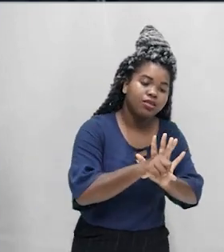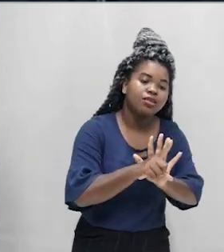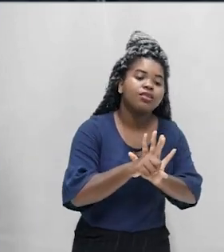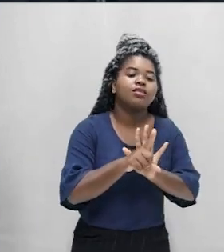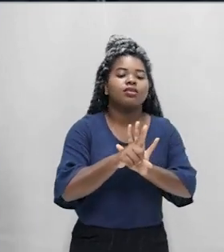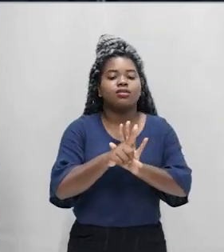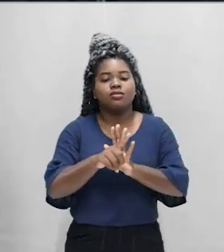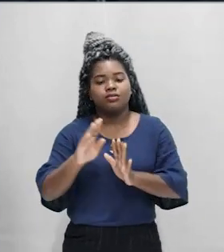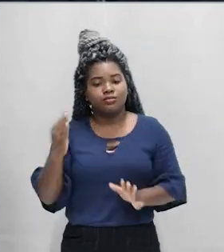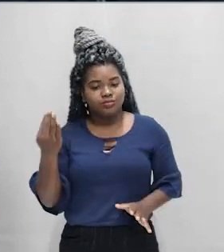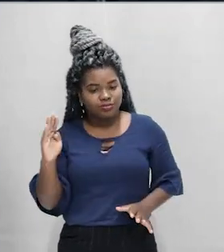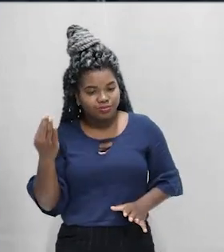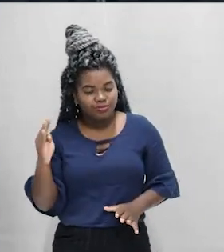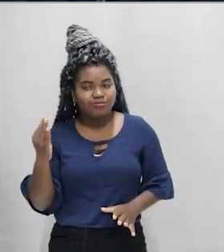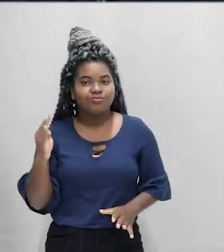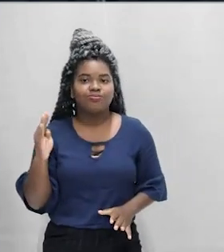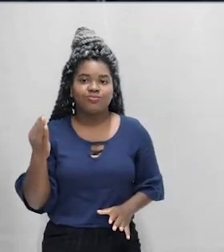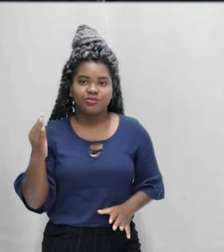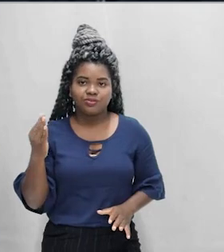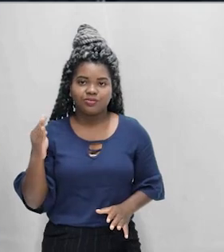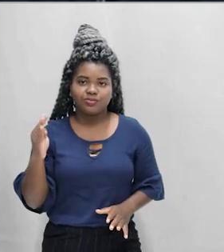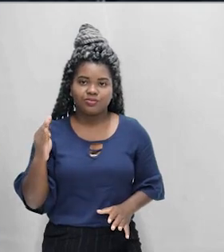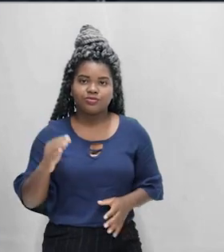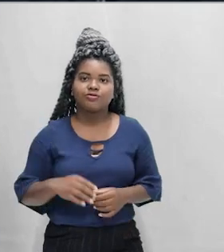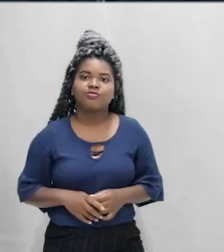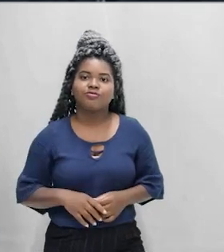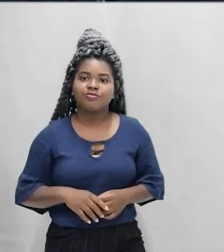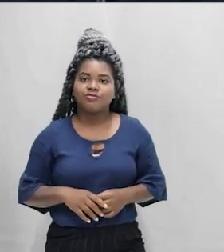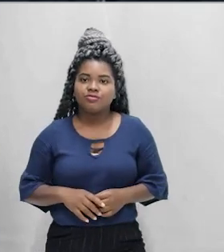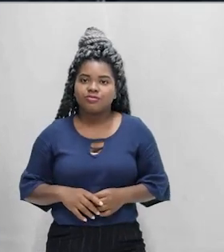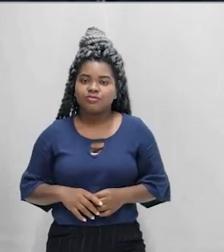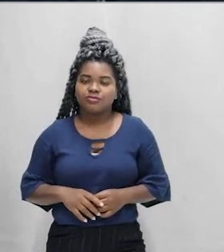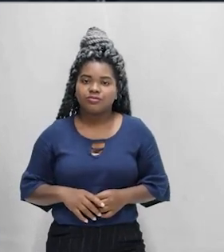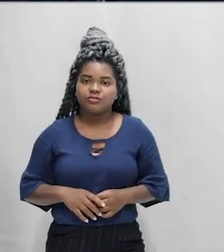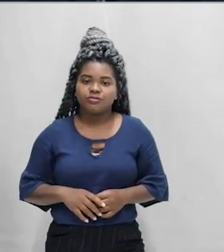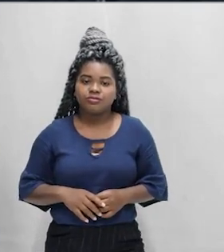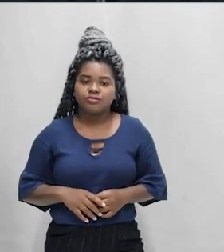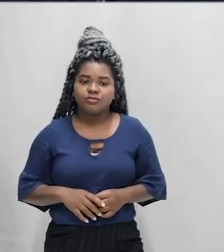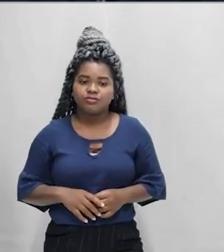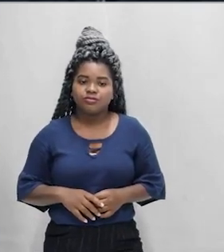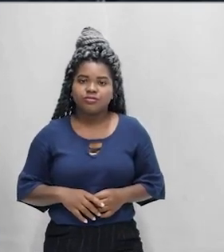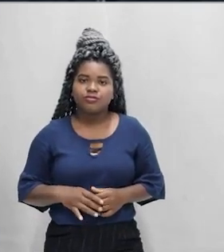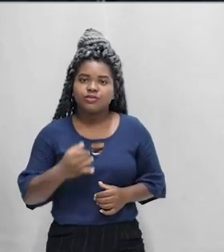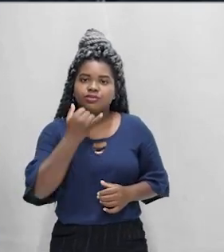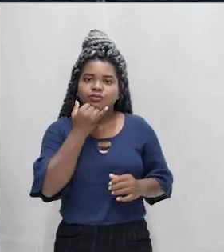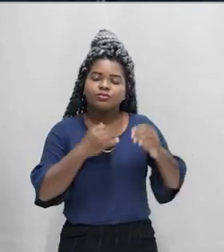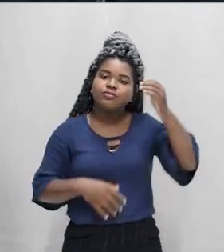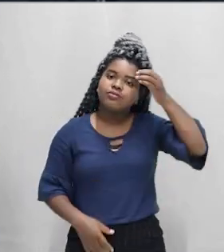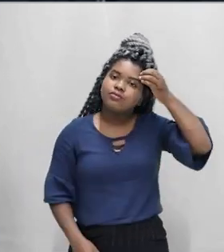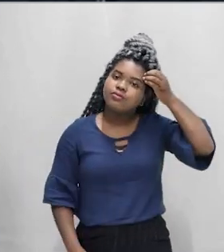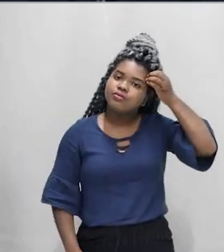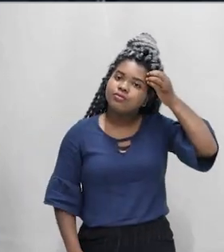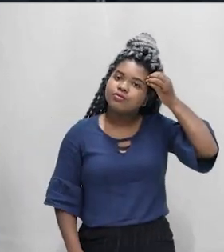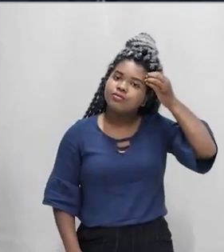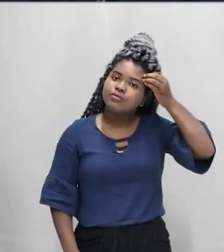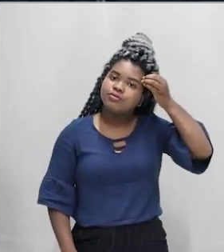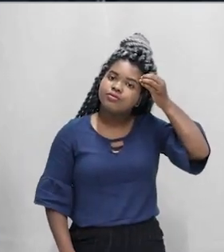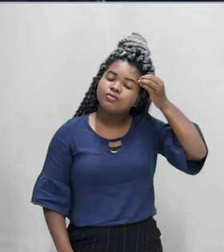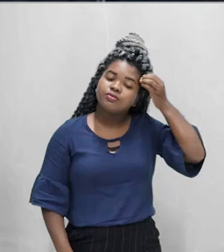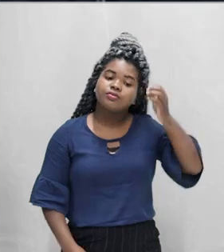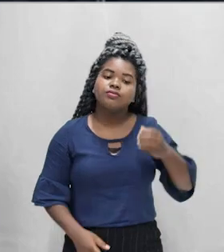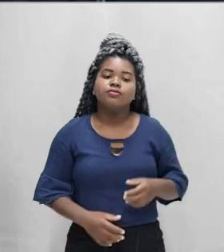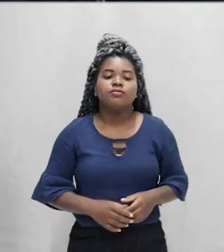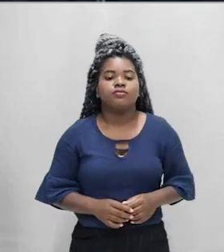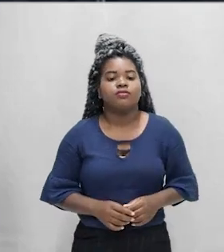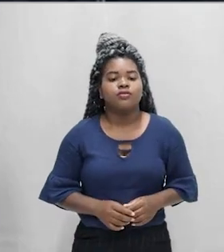do Charles Darwin, que trabalha na evolução das espécies. Então, todos esses pensamentos permeiam